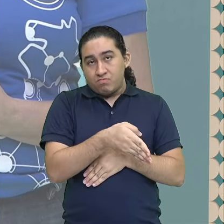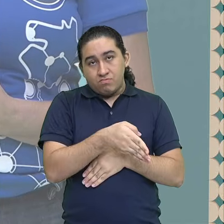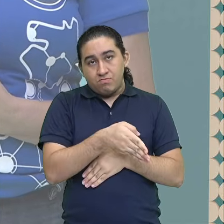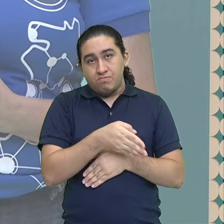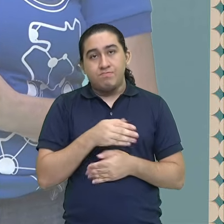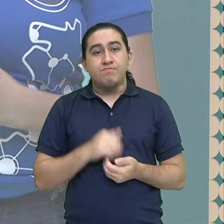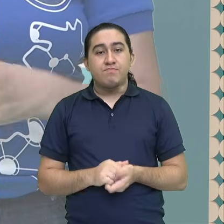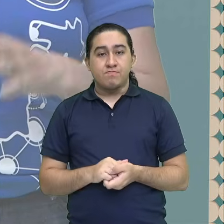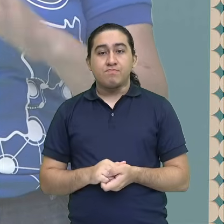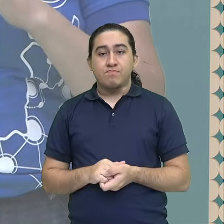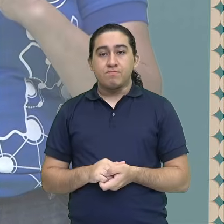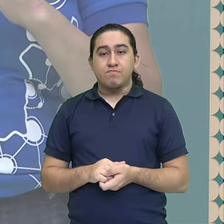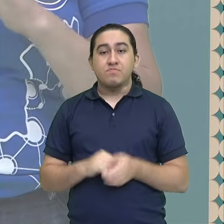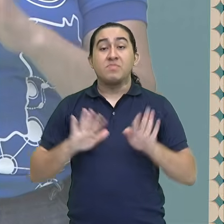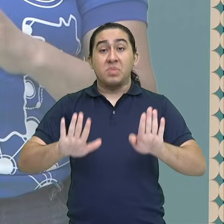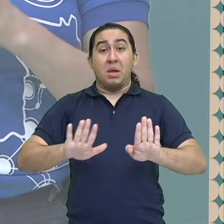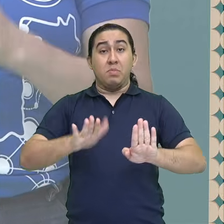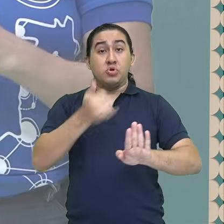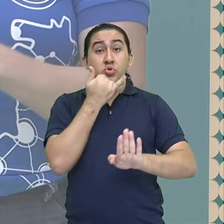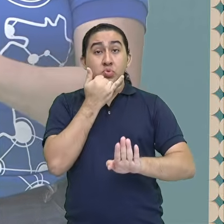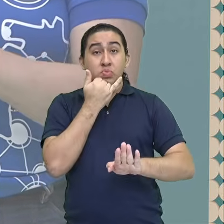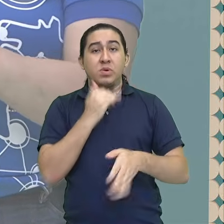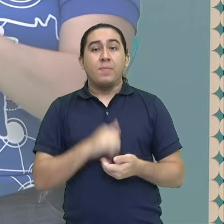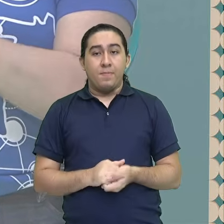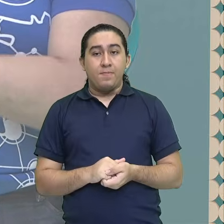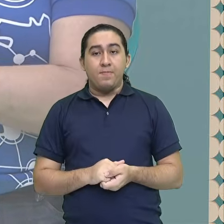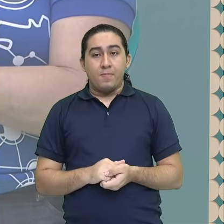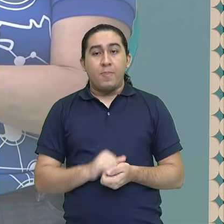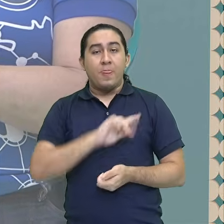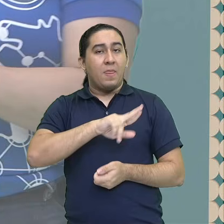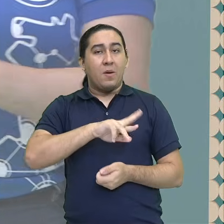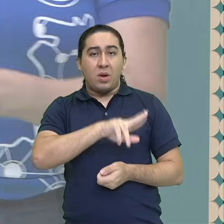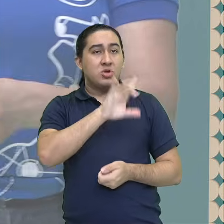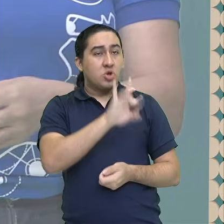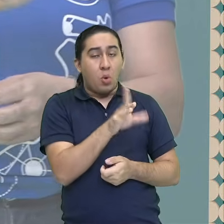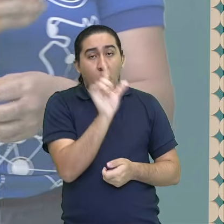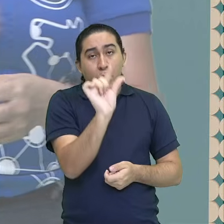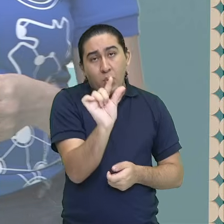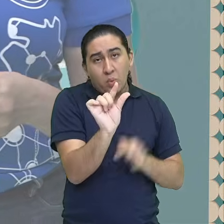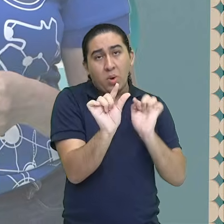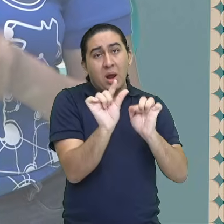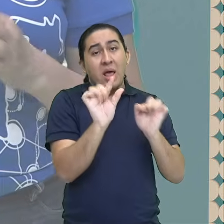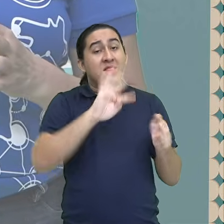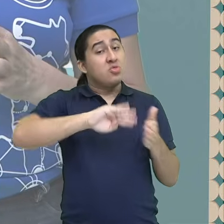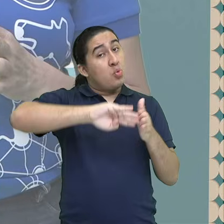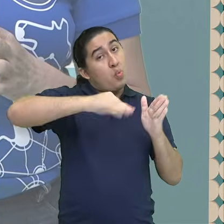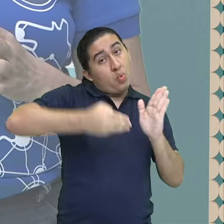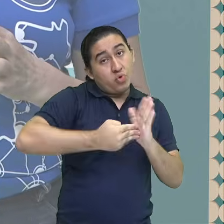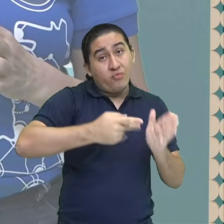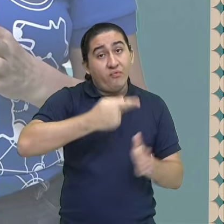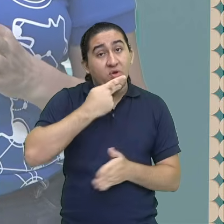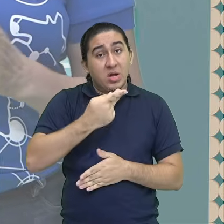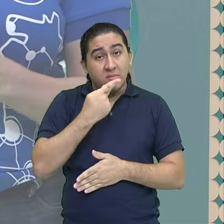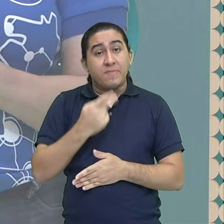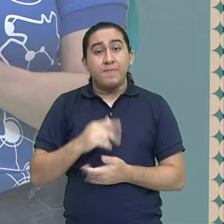todo. Perdão, não vai falar de uma parte, ele vai falar de um